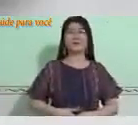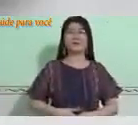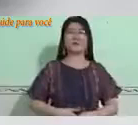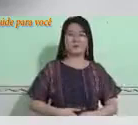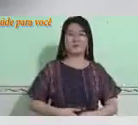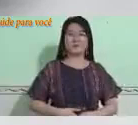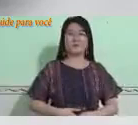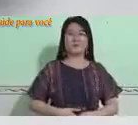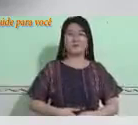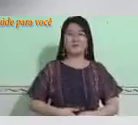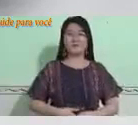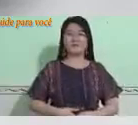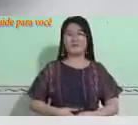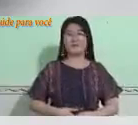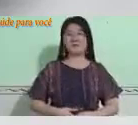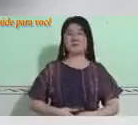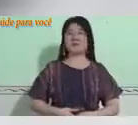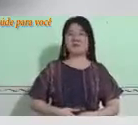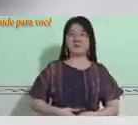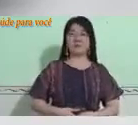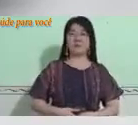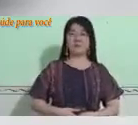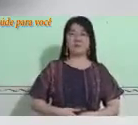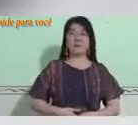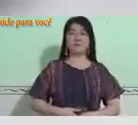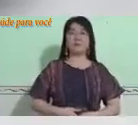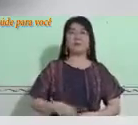Esta alteração do testículo é mais comum em bebês,